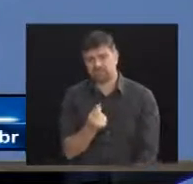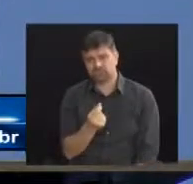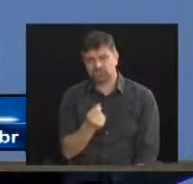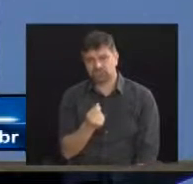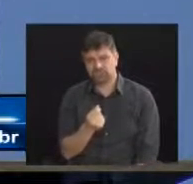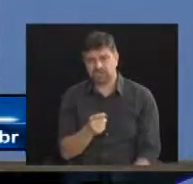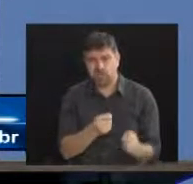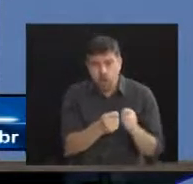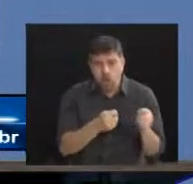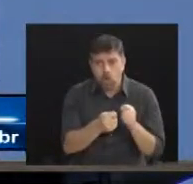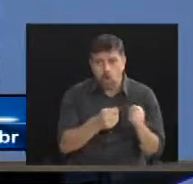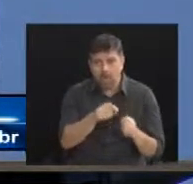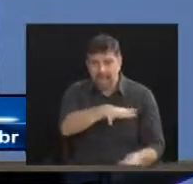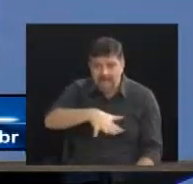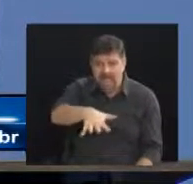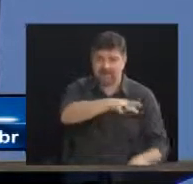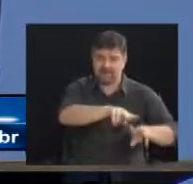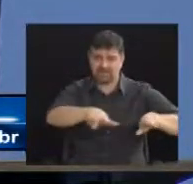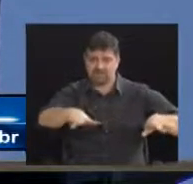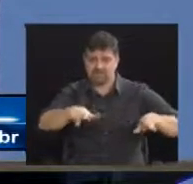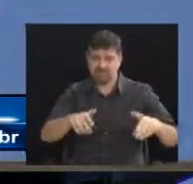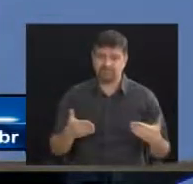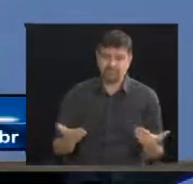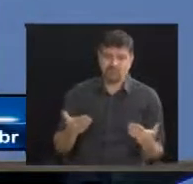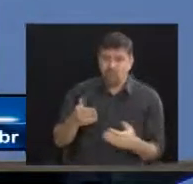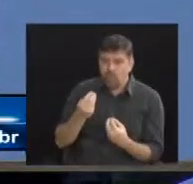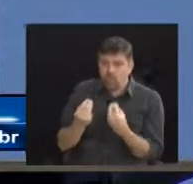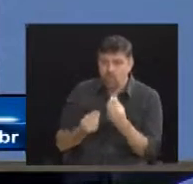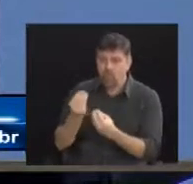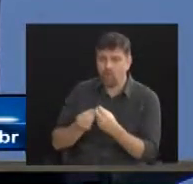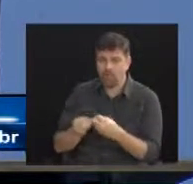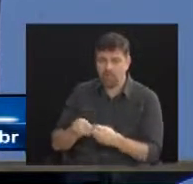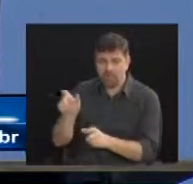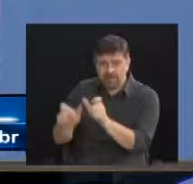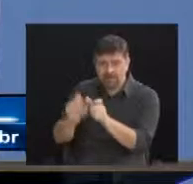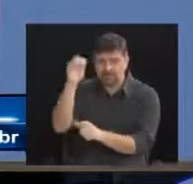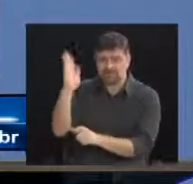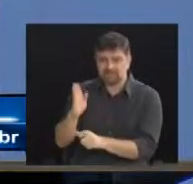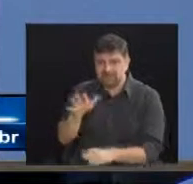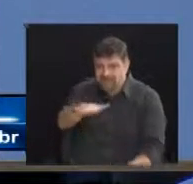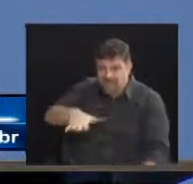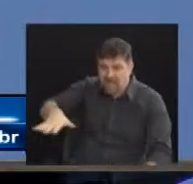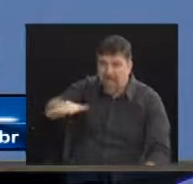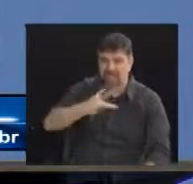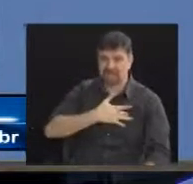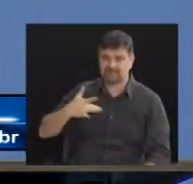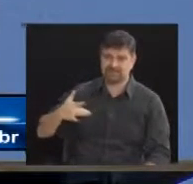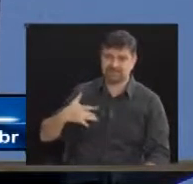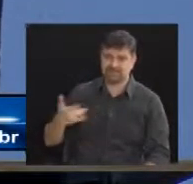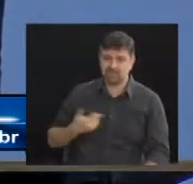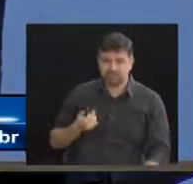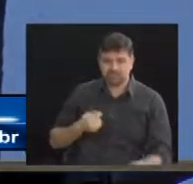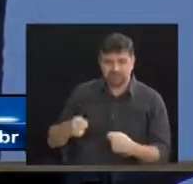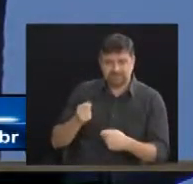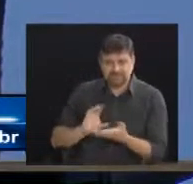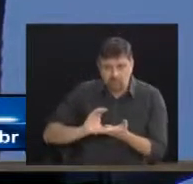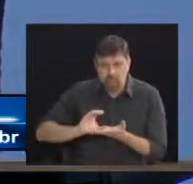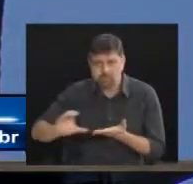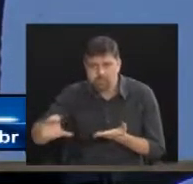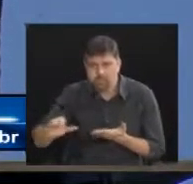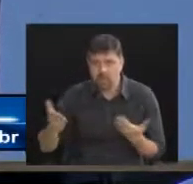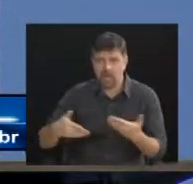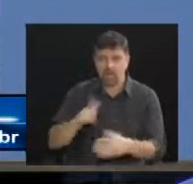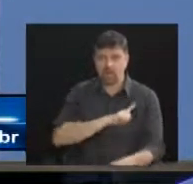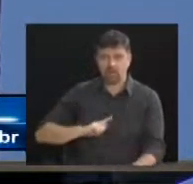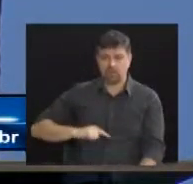mexer justamente na saúde dos brasileiros. Vereador Flores, infelizmente, os medicamentos que